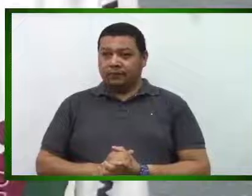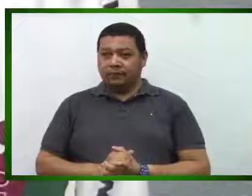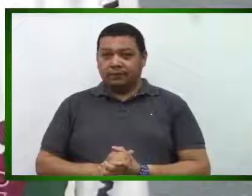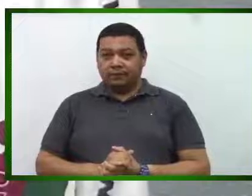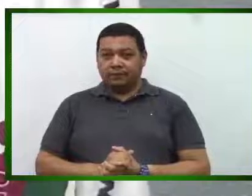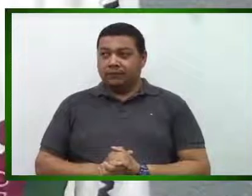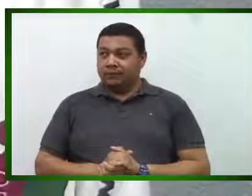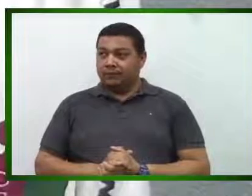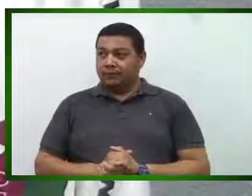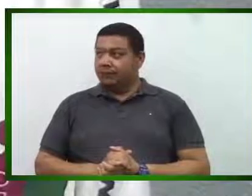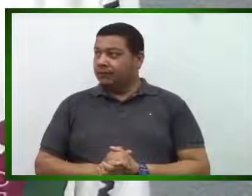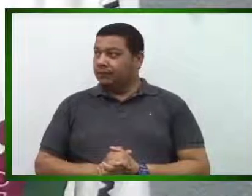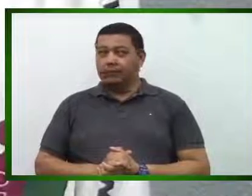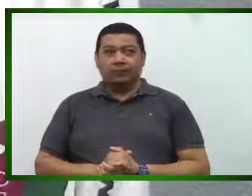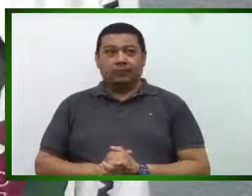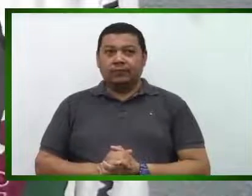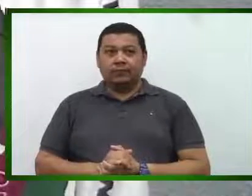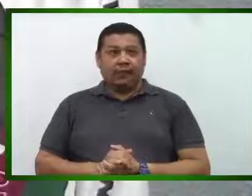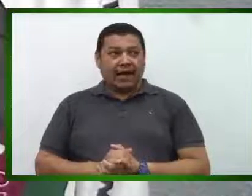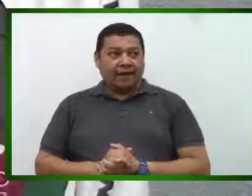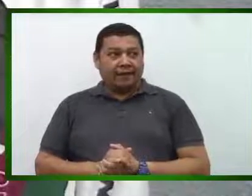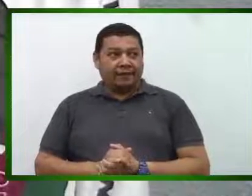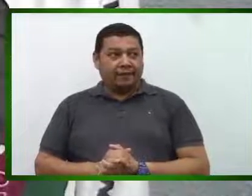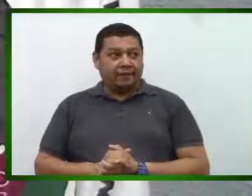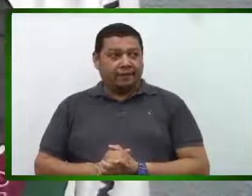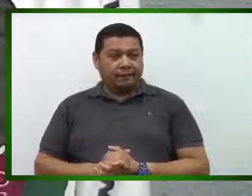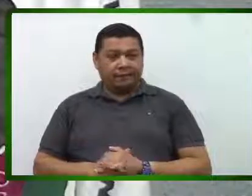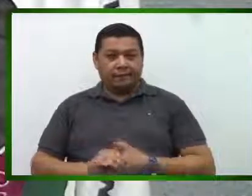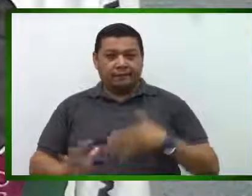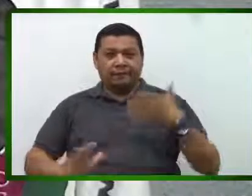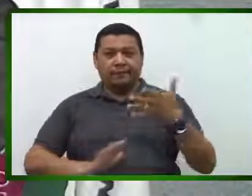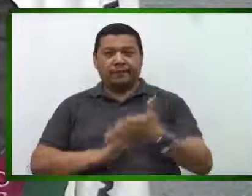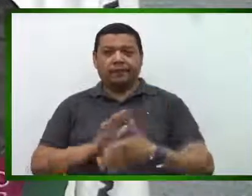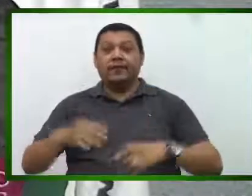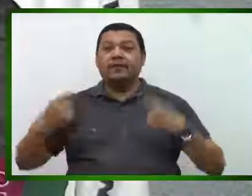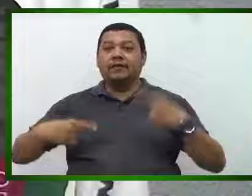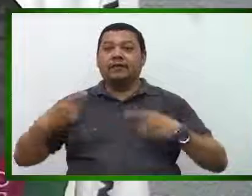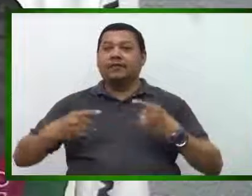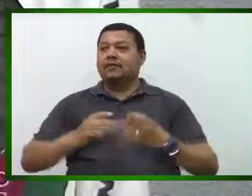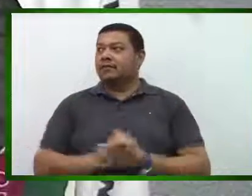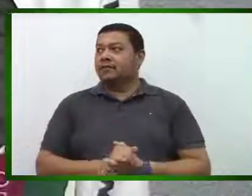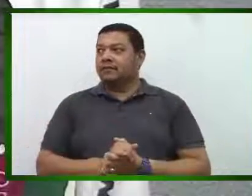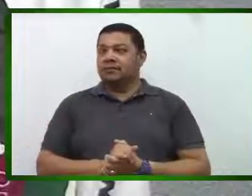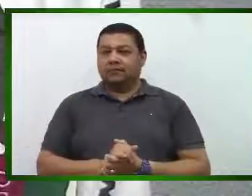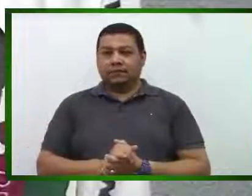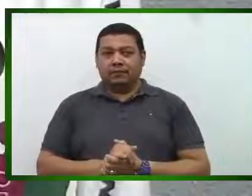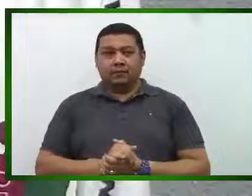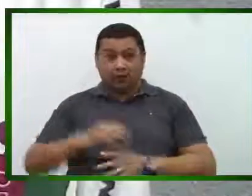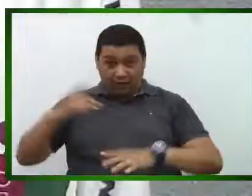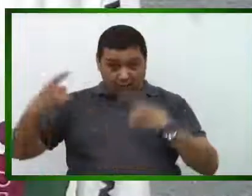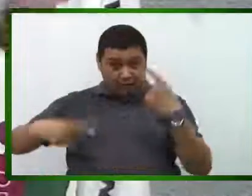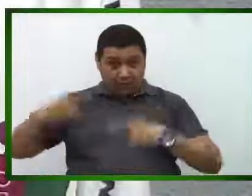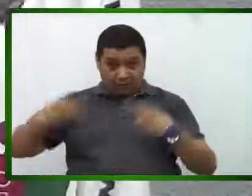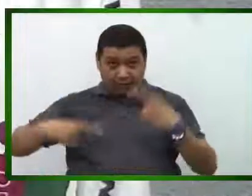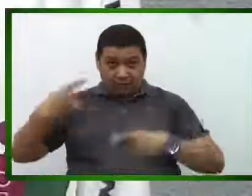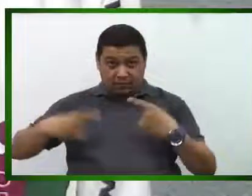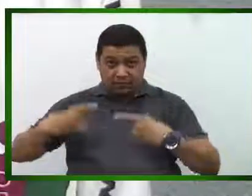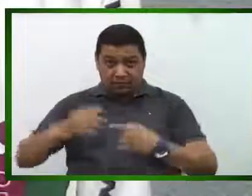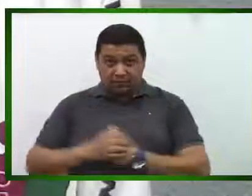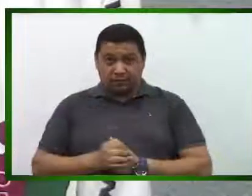as palavras e o modelo da política. A política em